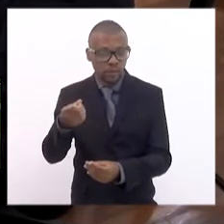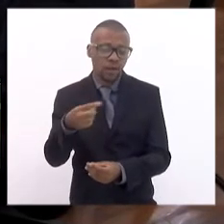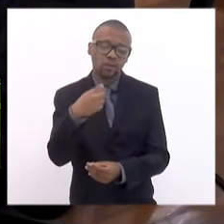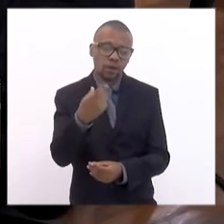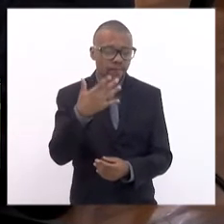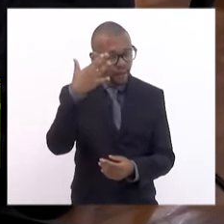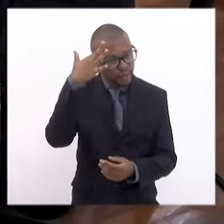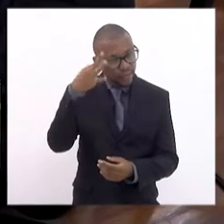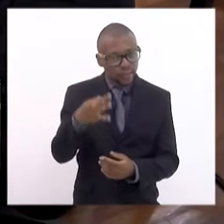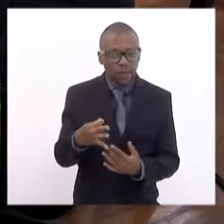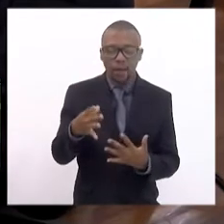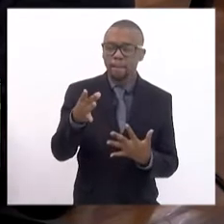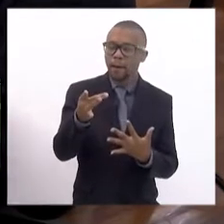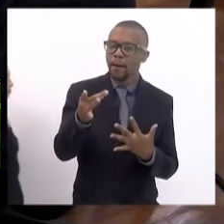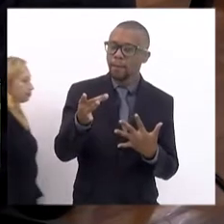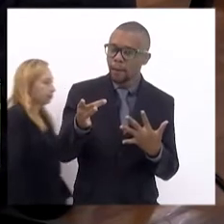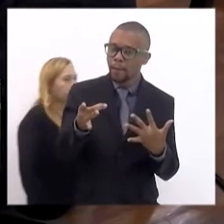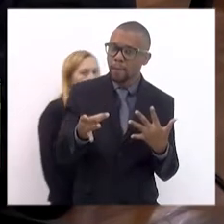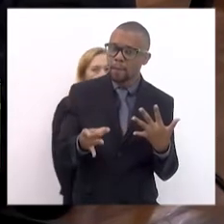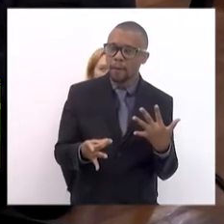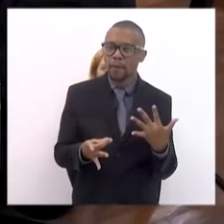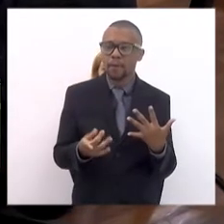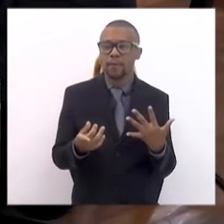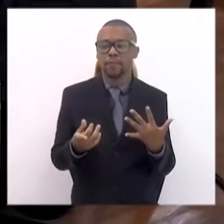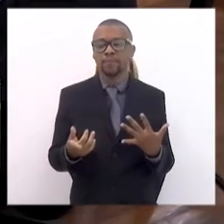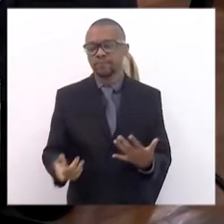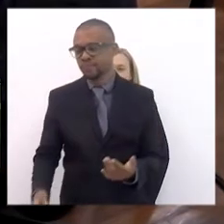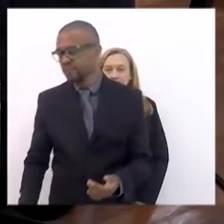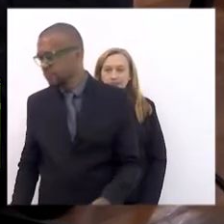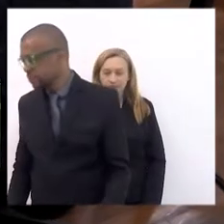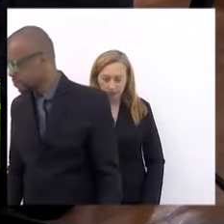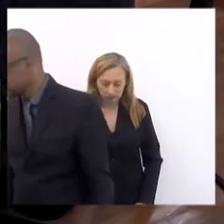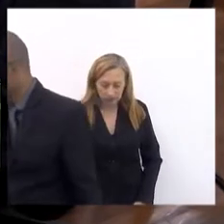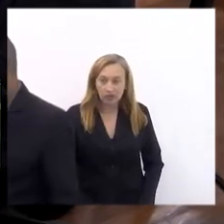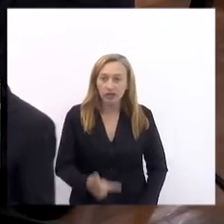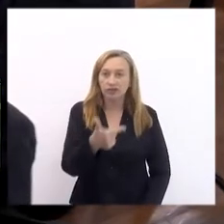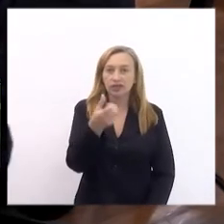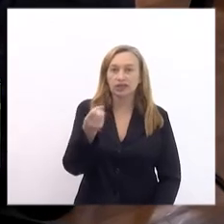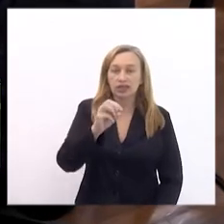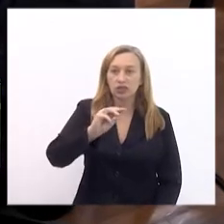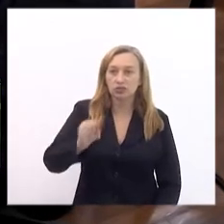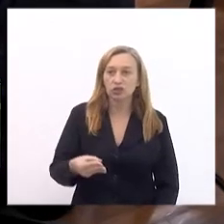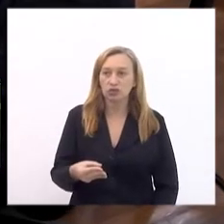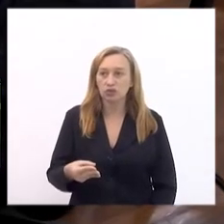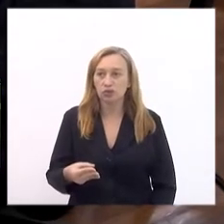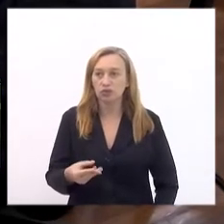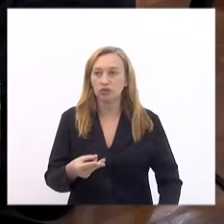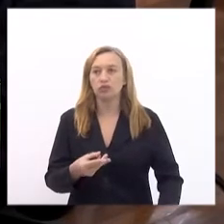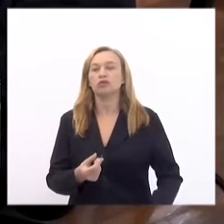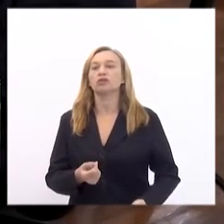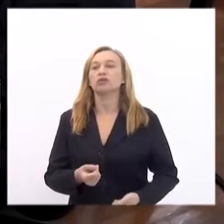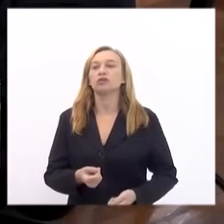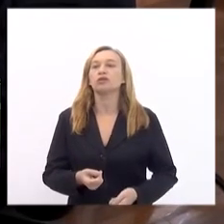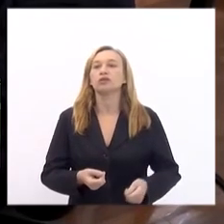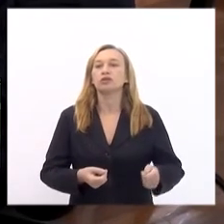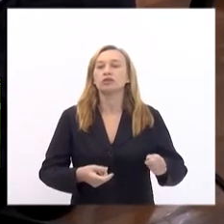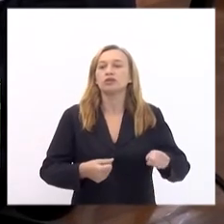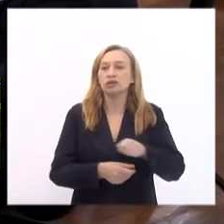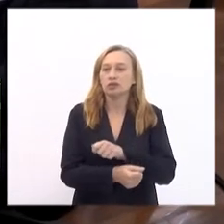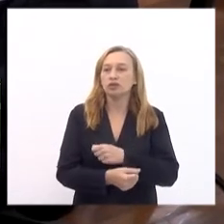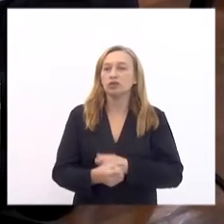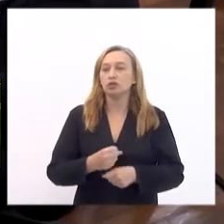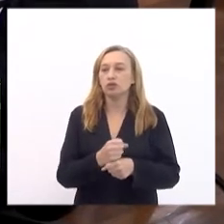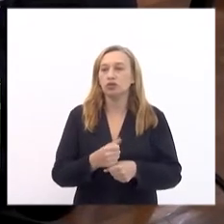porque realmente tem que entender. Foram 26 mil financiamentos no ano de 2021, então pode ser que tenha